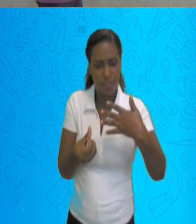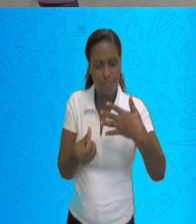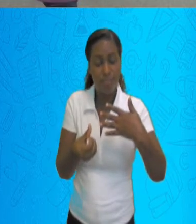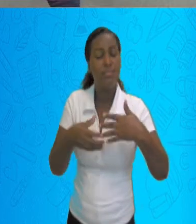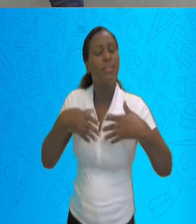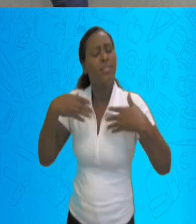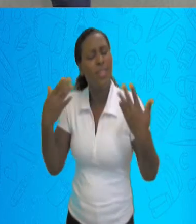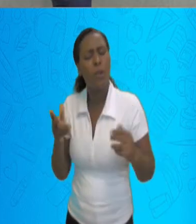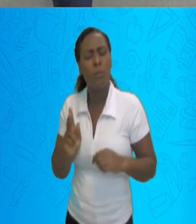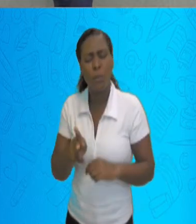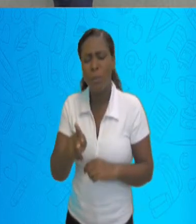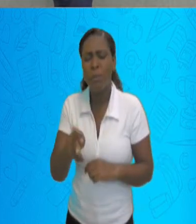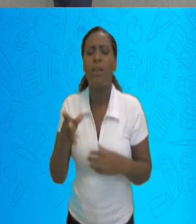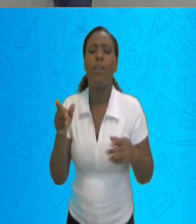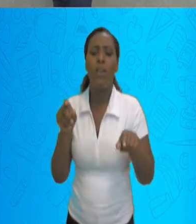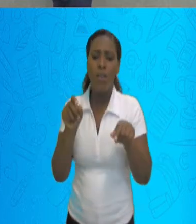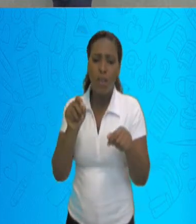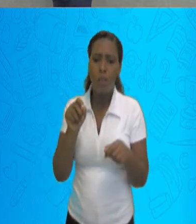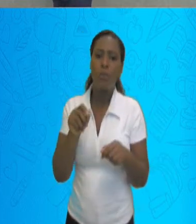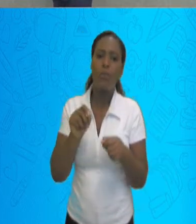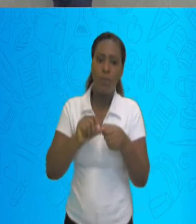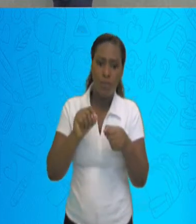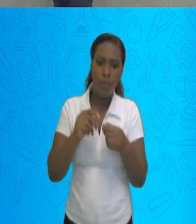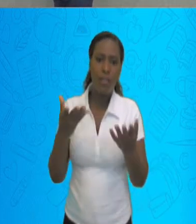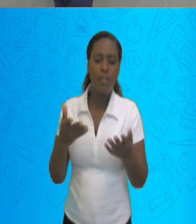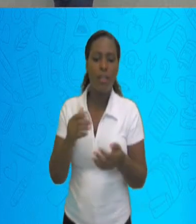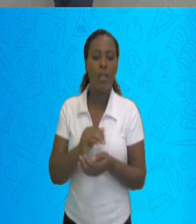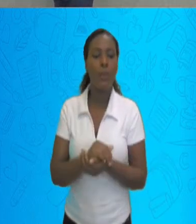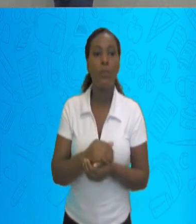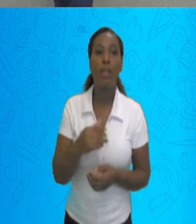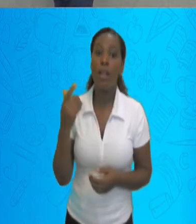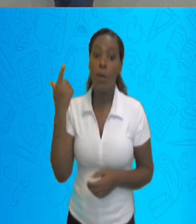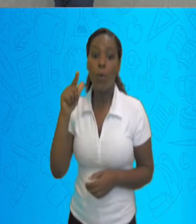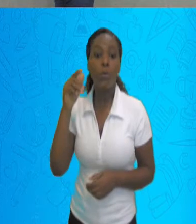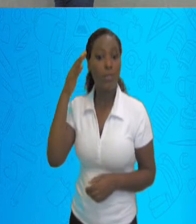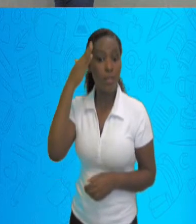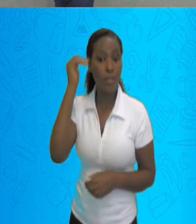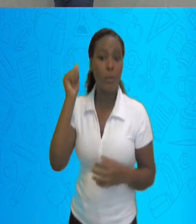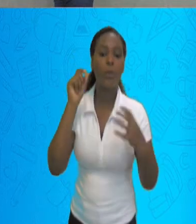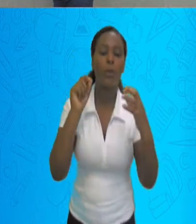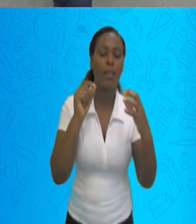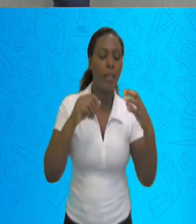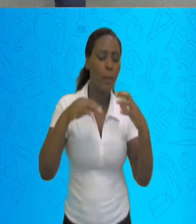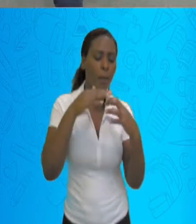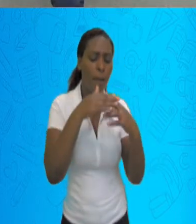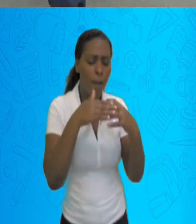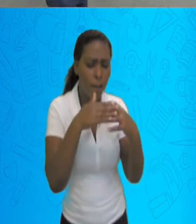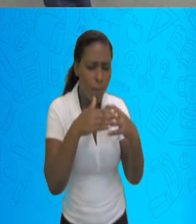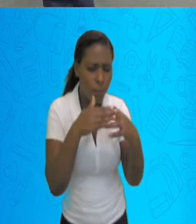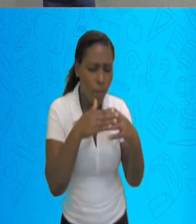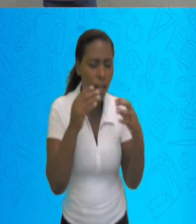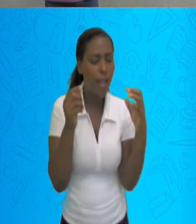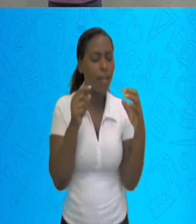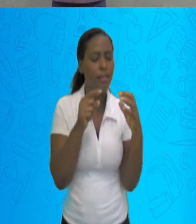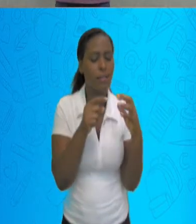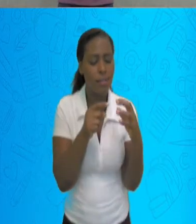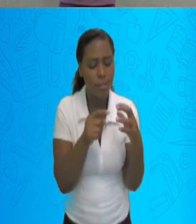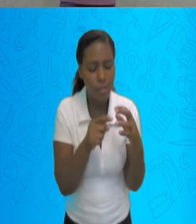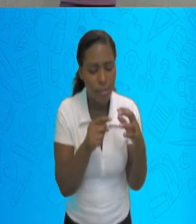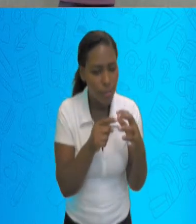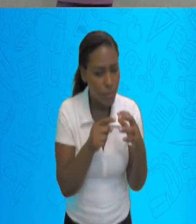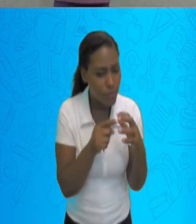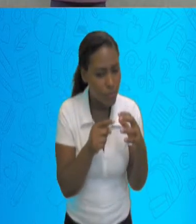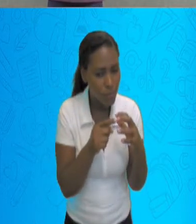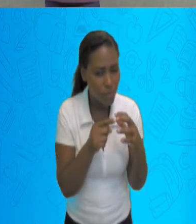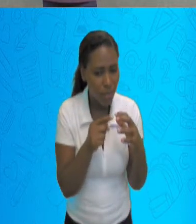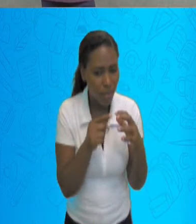construindo. E aí, nós vamos conseguir identificar vértices, arestas e as faces. Cada poliedro